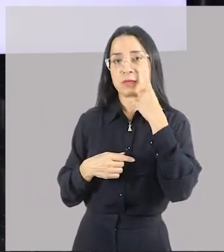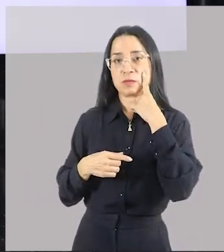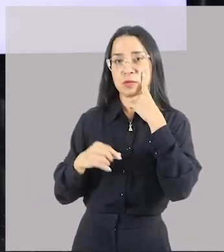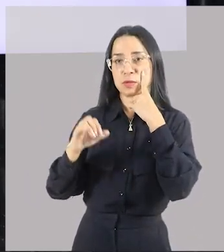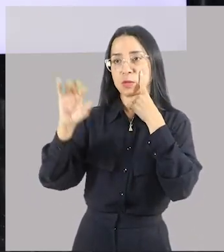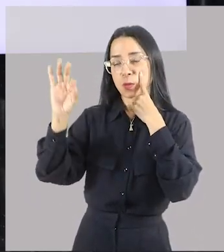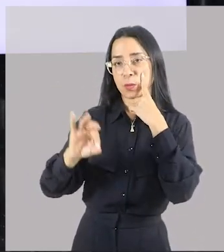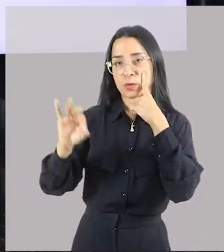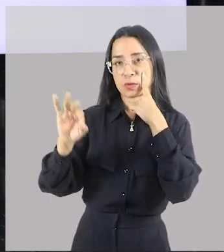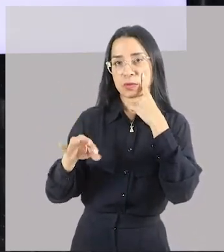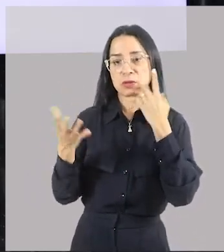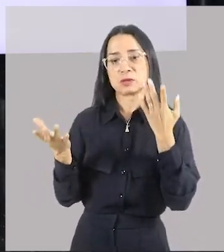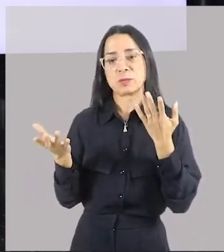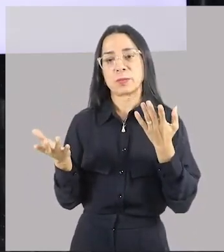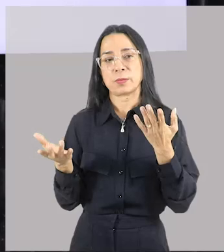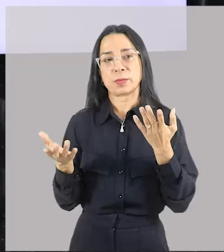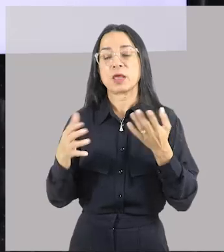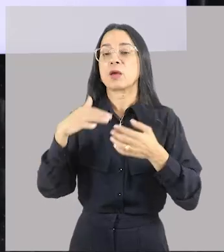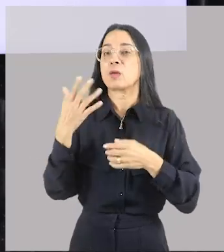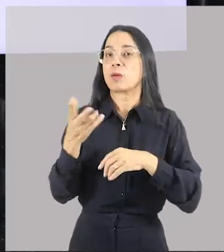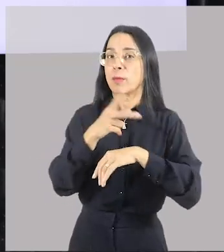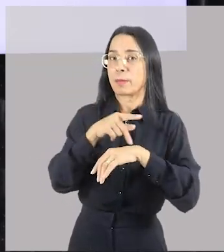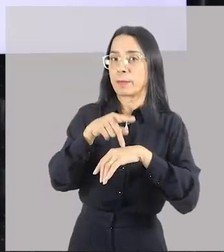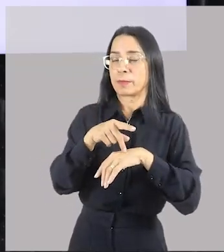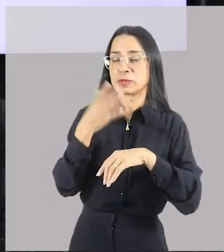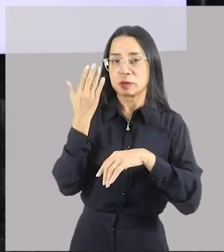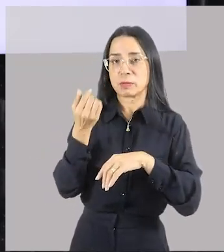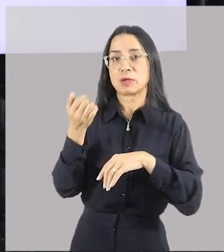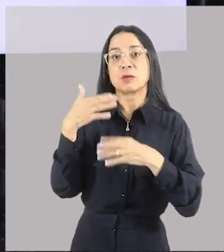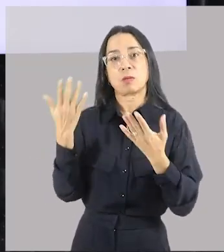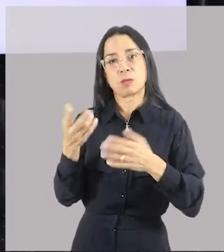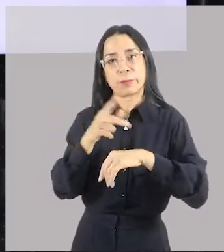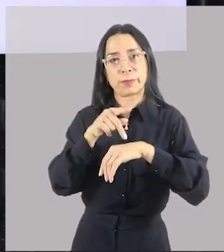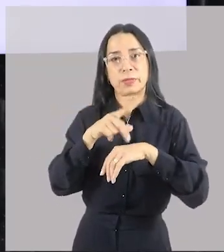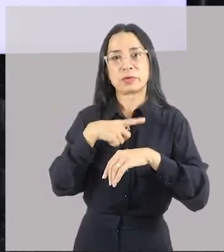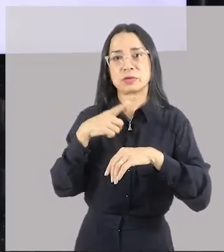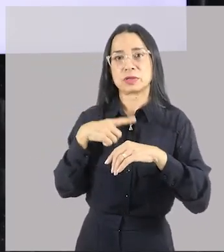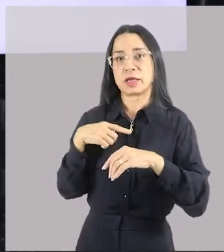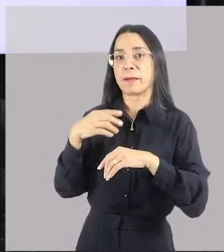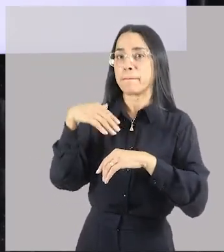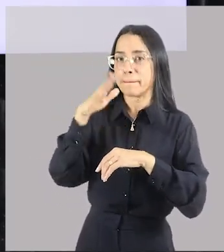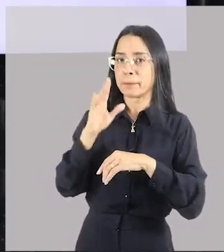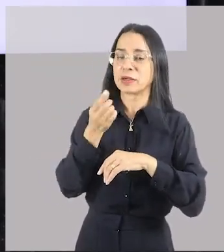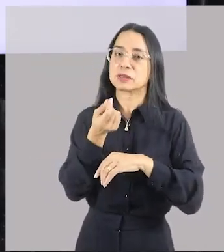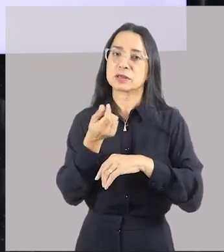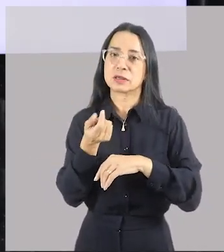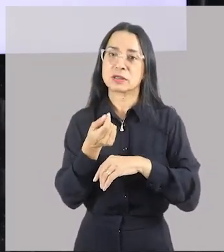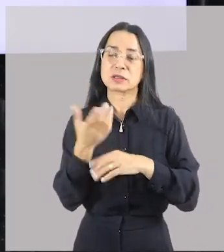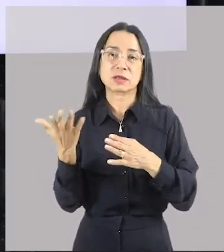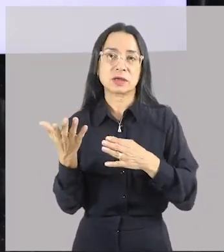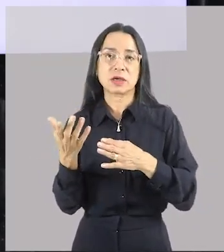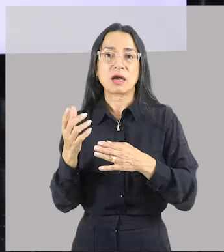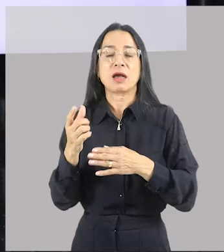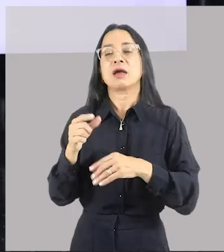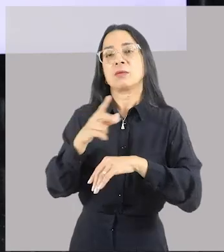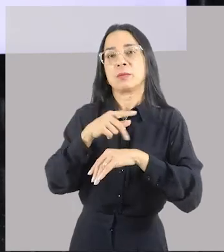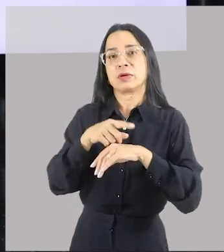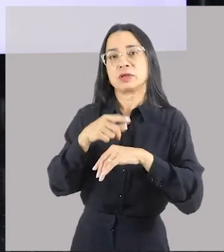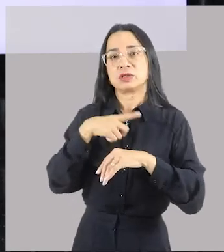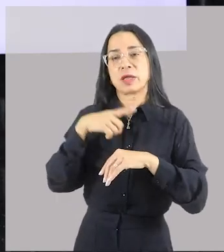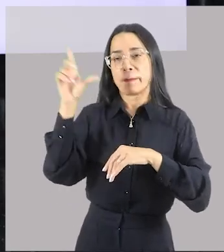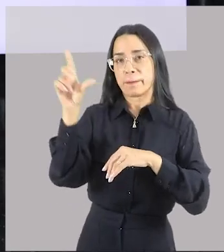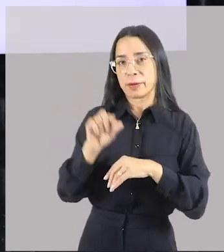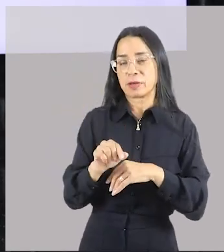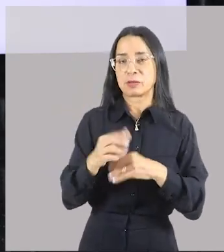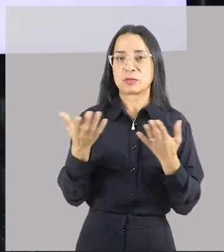tem mais concentração de renda, qual país tem menos concentração de renda. E quanto mais concentração de renda houver, maior é a